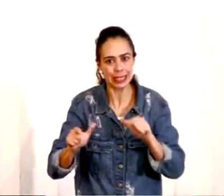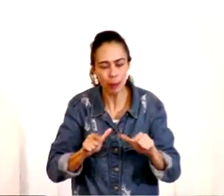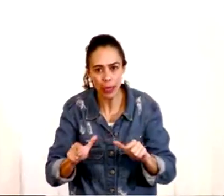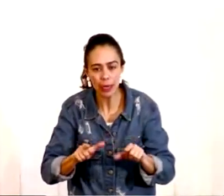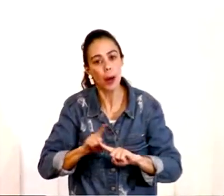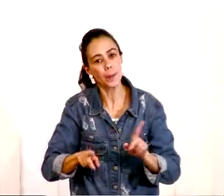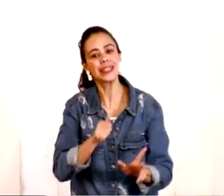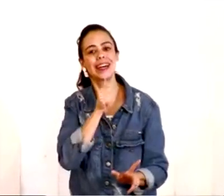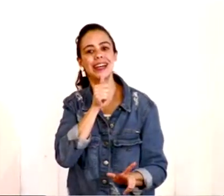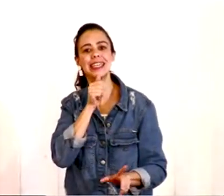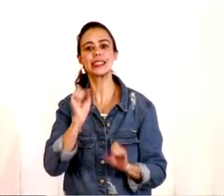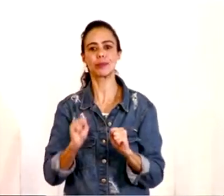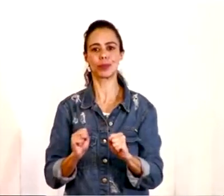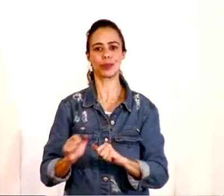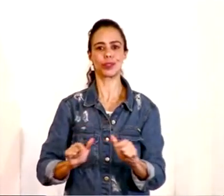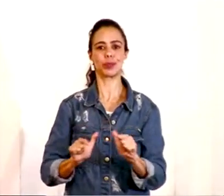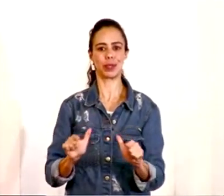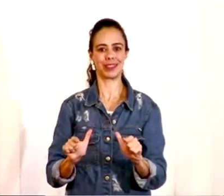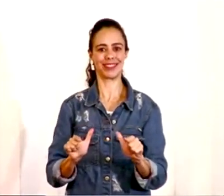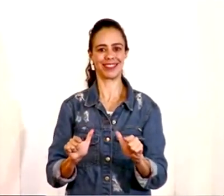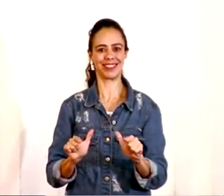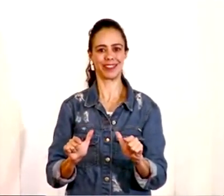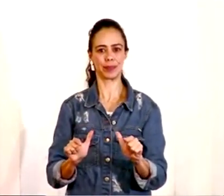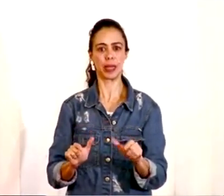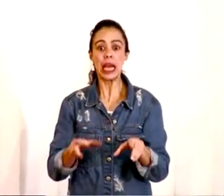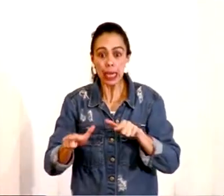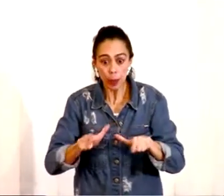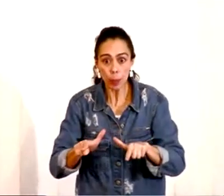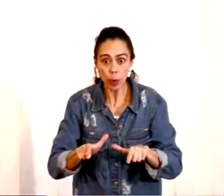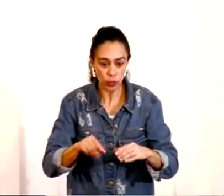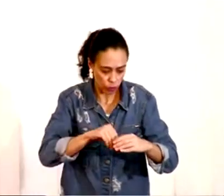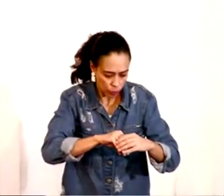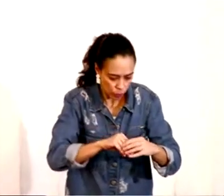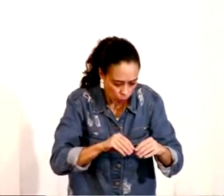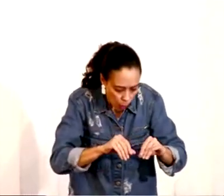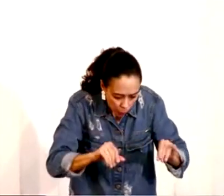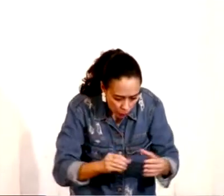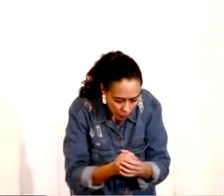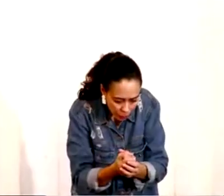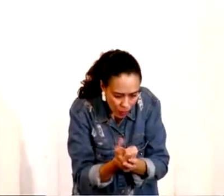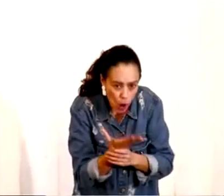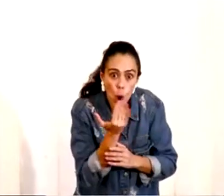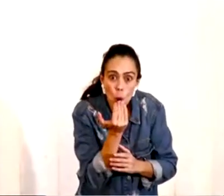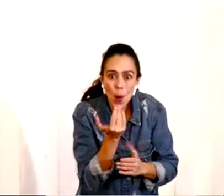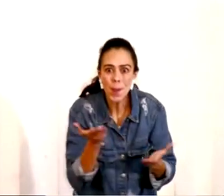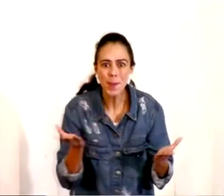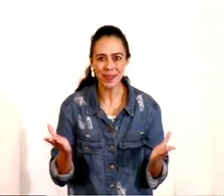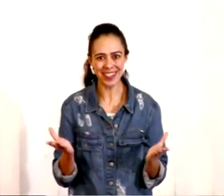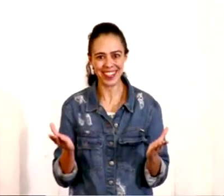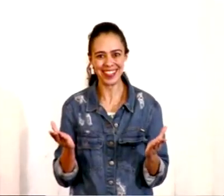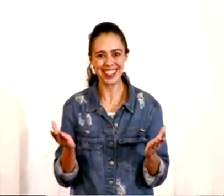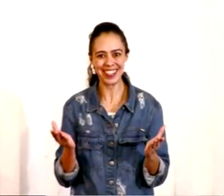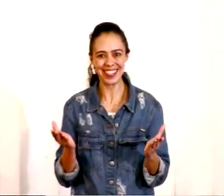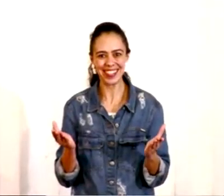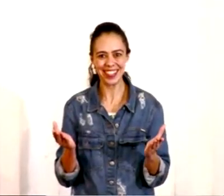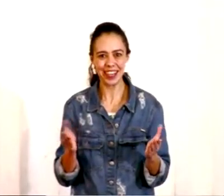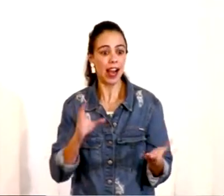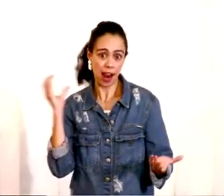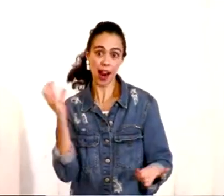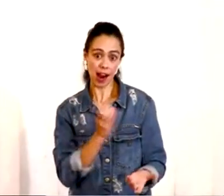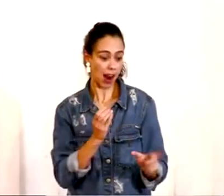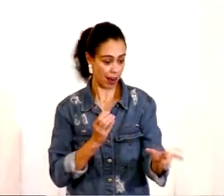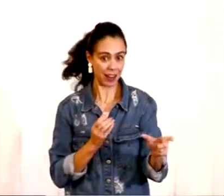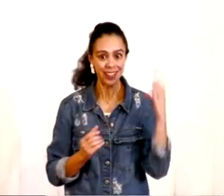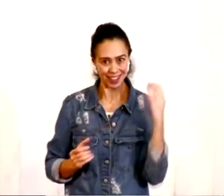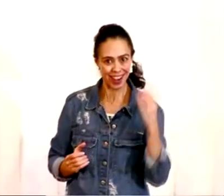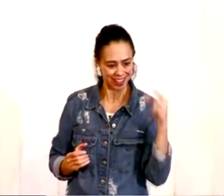do homem. Eles podem da terra trazer o fruto. Caim como lavrador, Abel como o